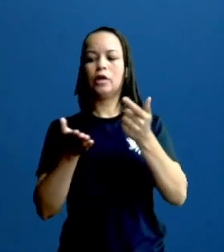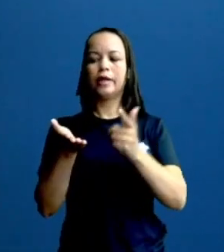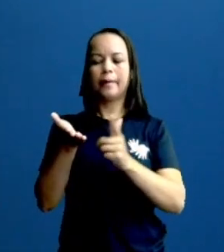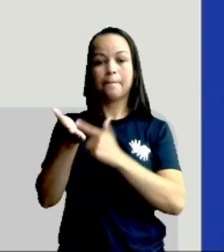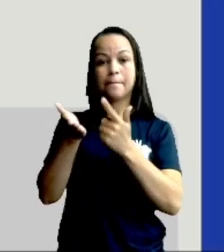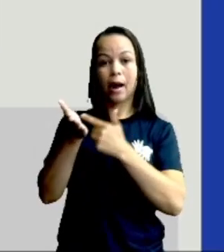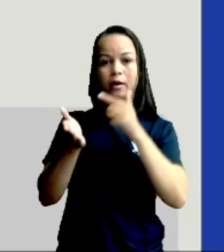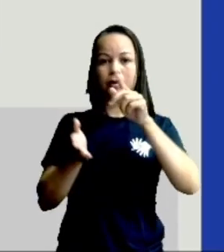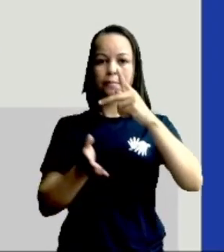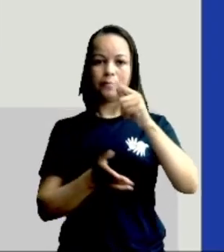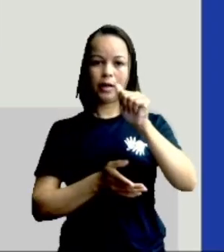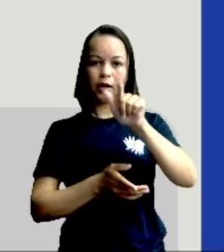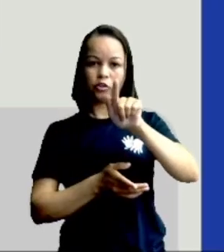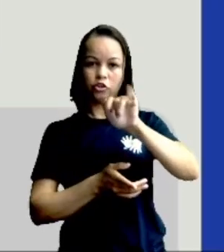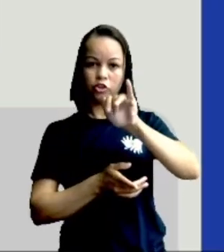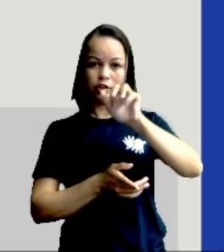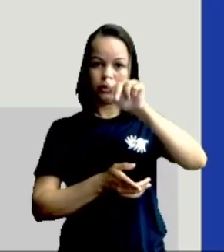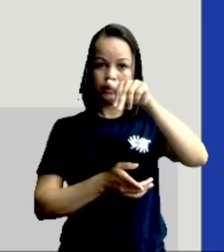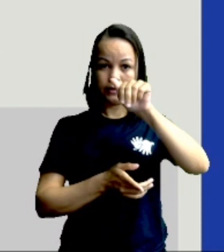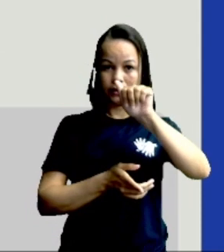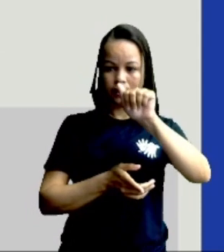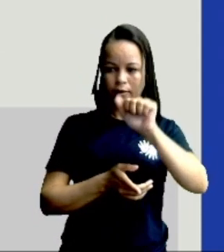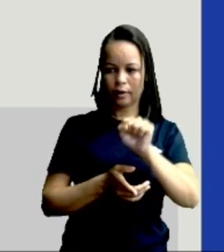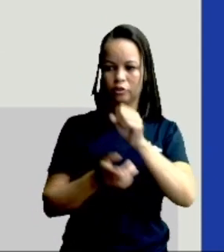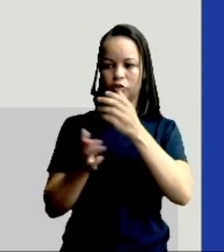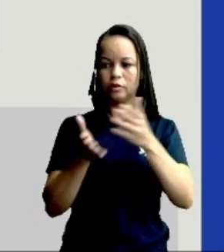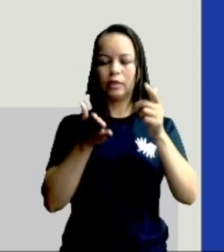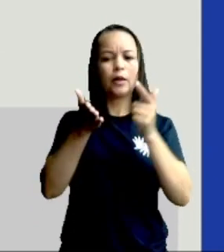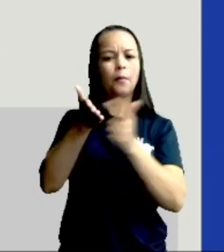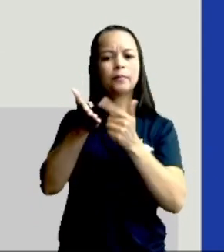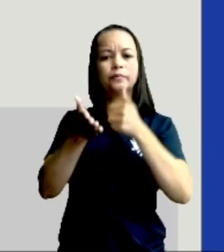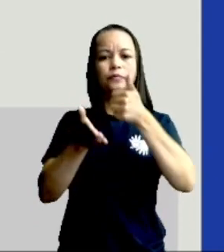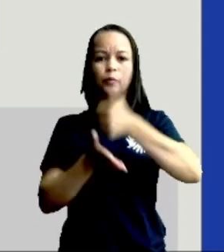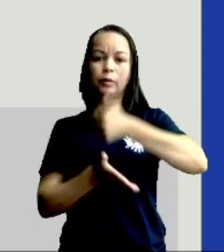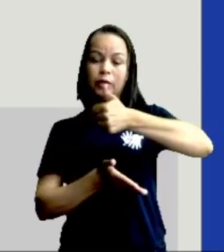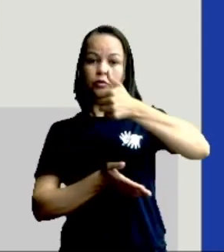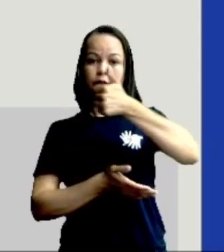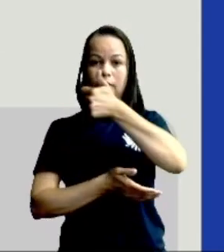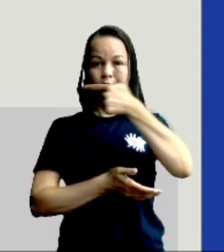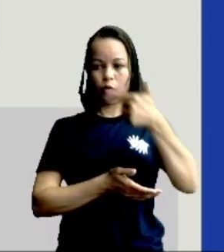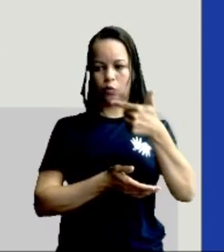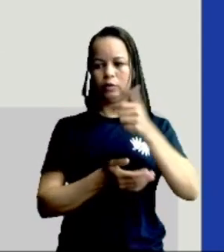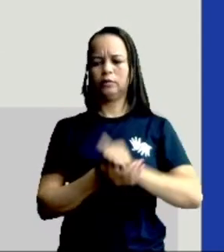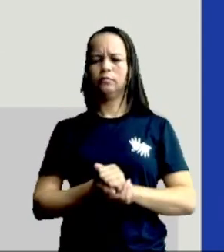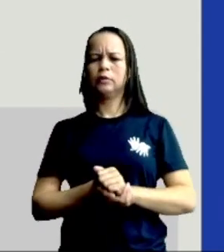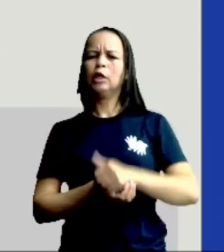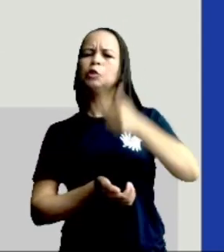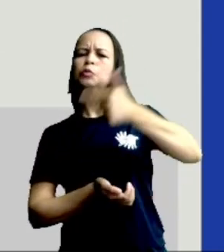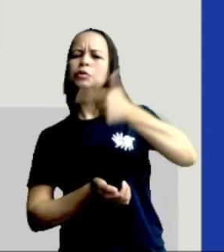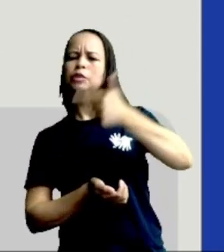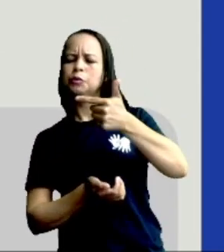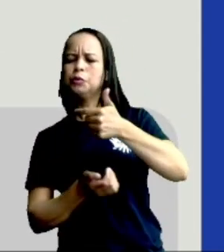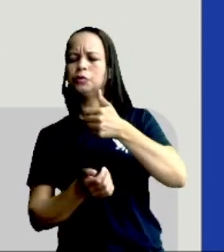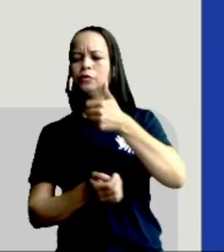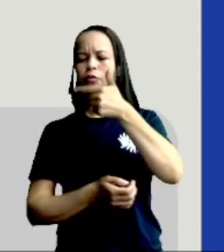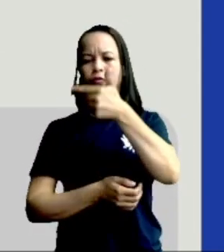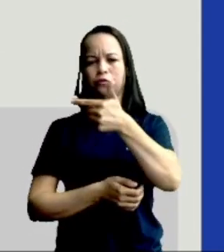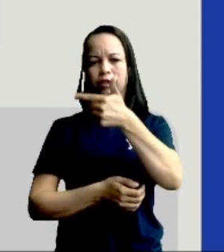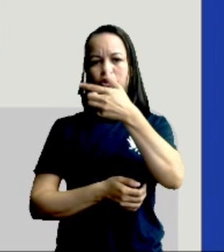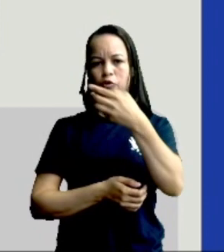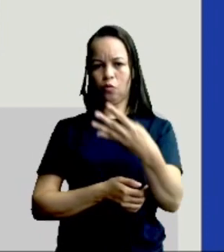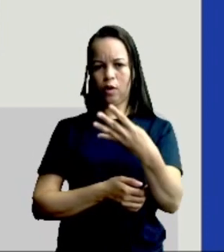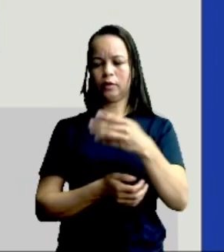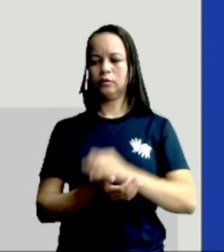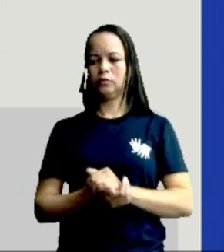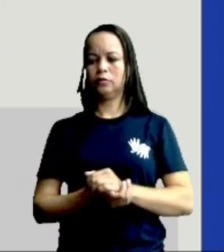primeiro dia, ela leu 12 páginas. No segundo dia, 24 páginas. No terceiro dia,